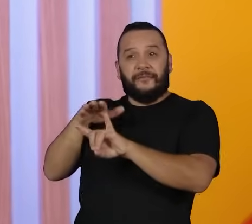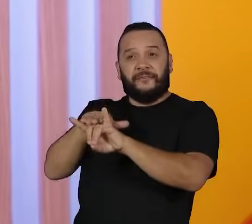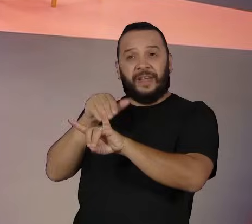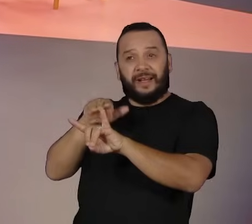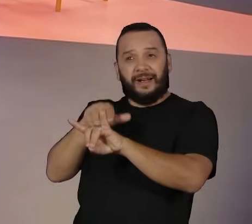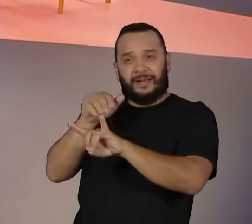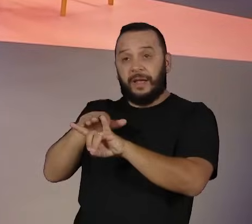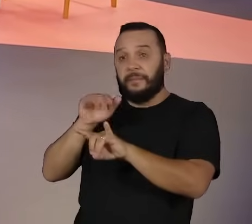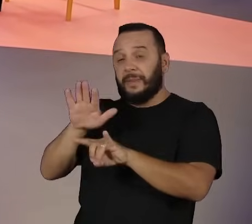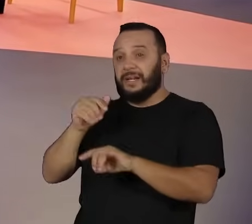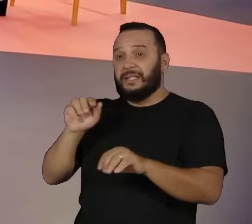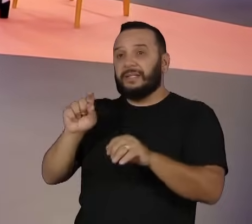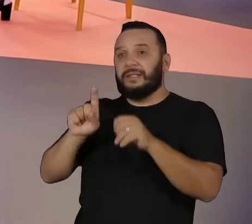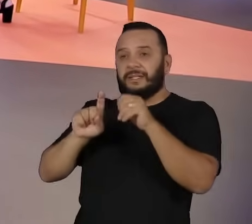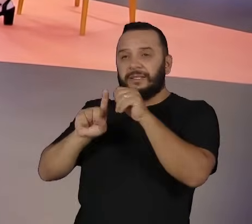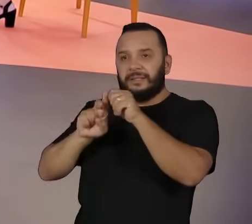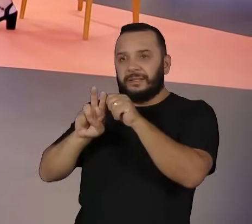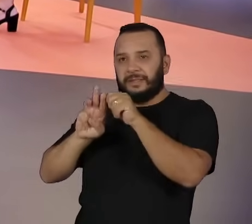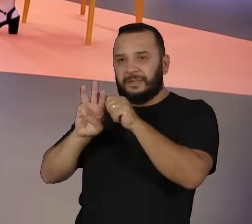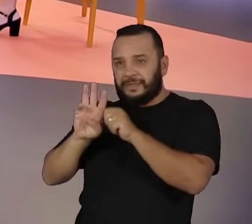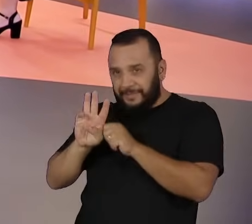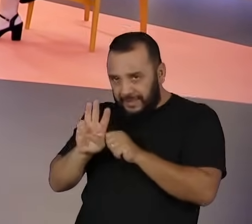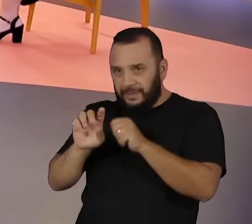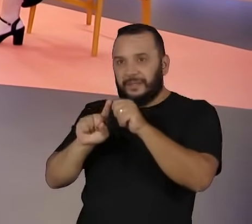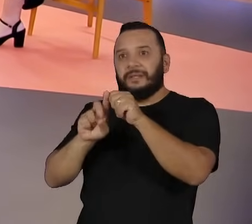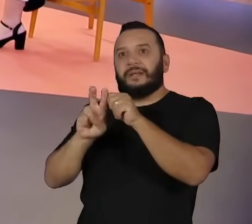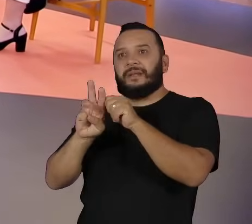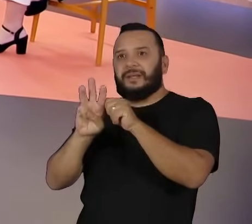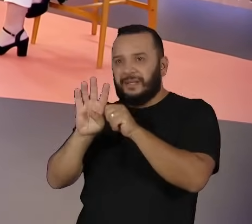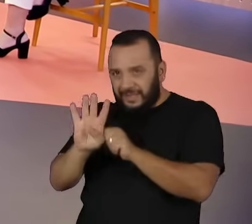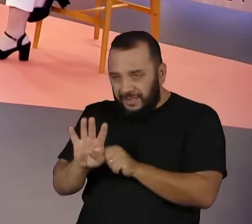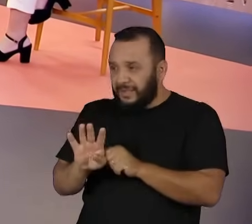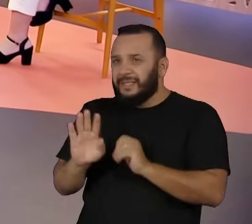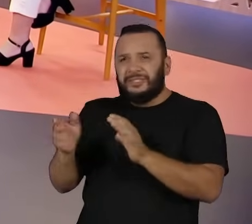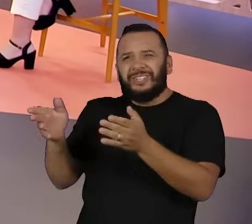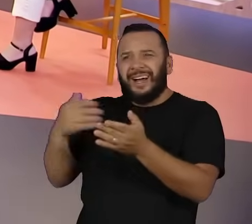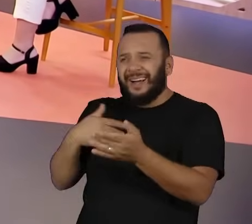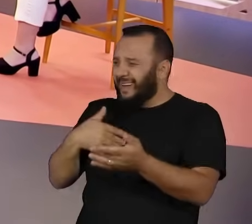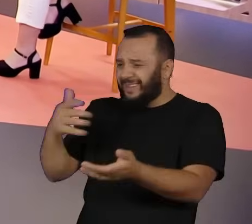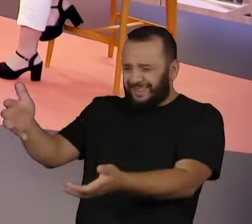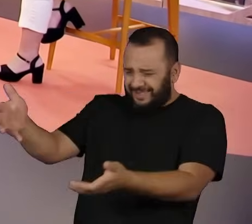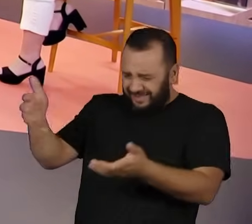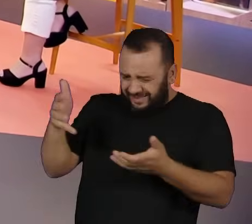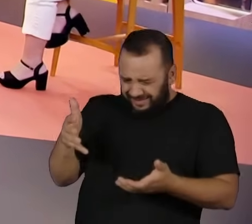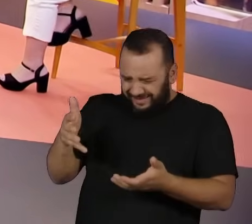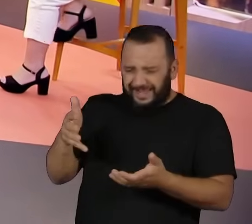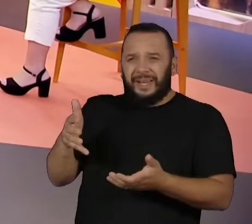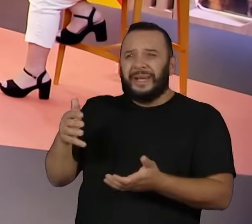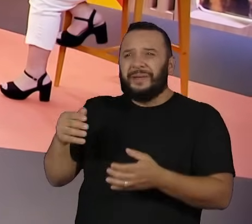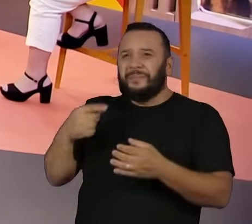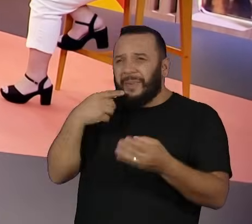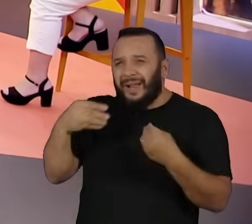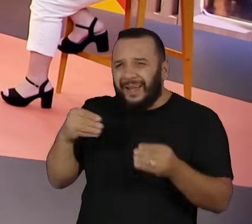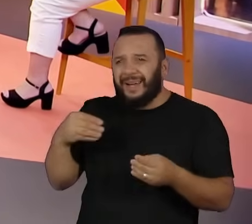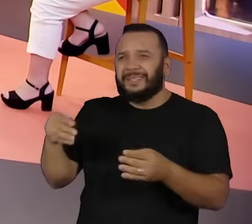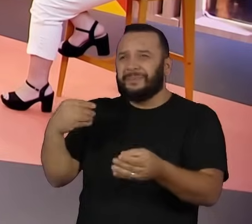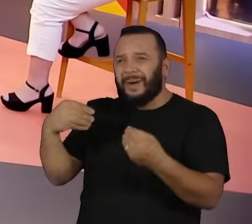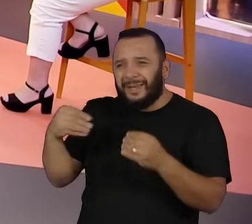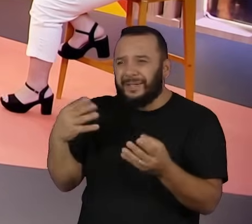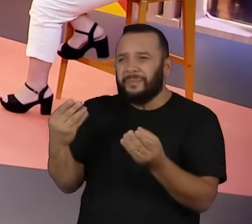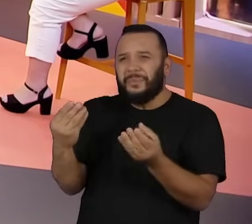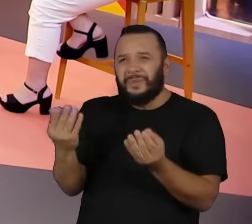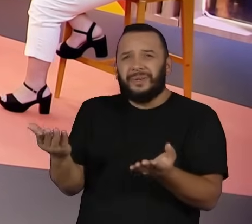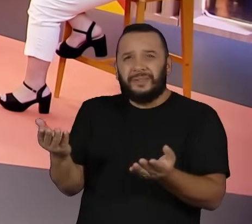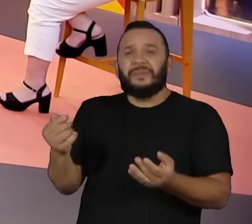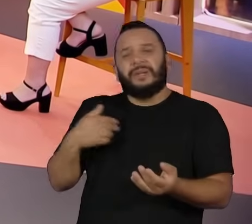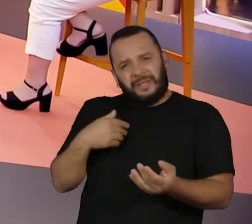porque de 3 em 3 meses eu tinha que comprar novos produtos com embalagens de plásticos extremamente rígidas, de um plástico que eu sei, né, estudando